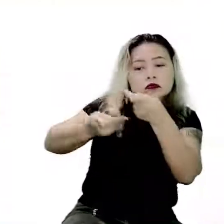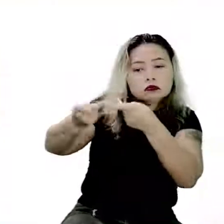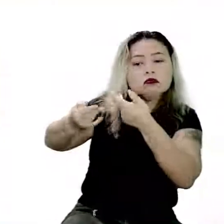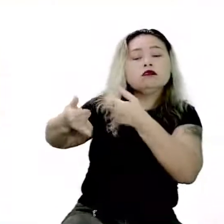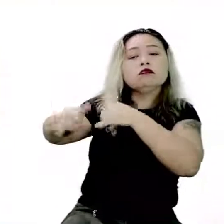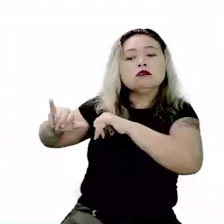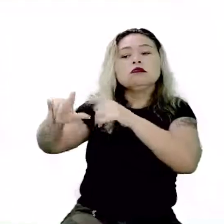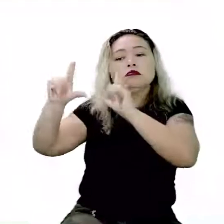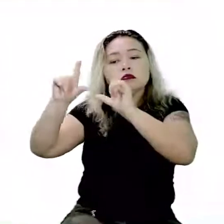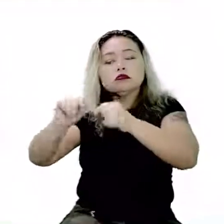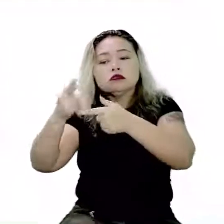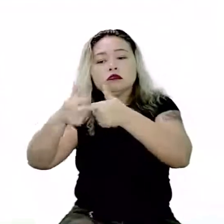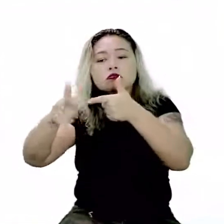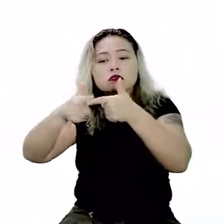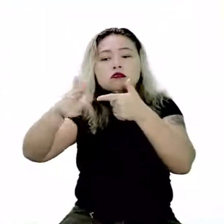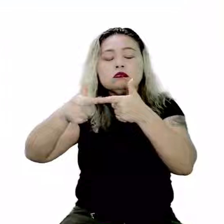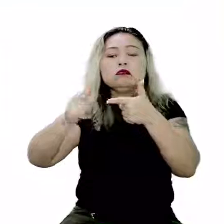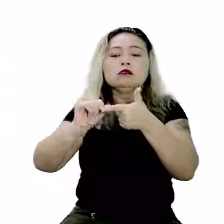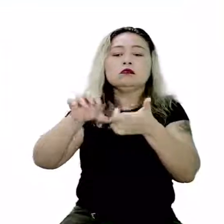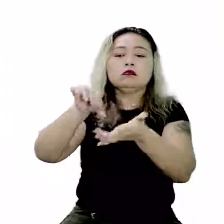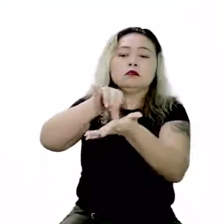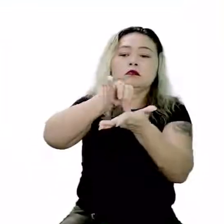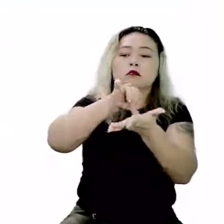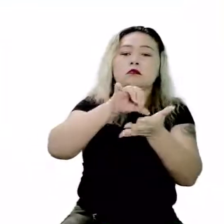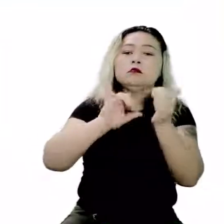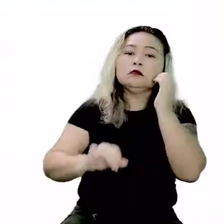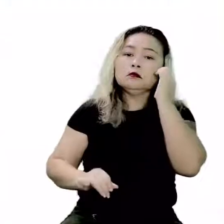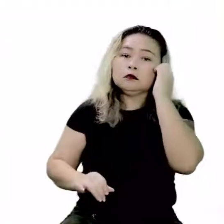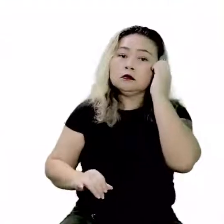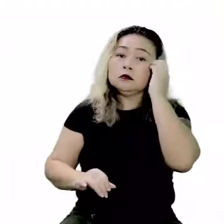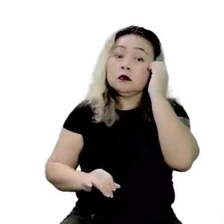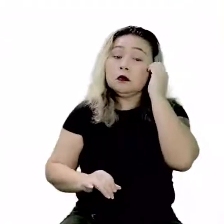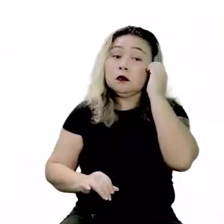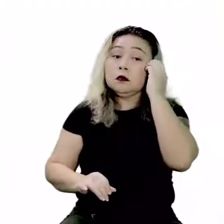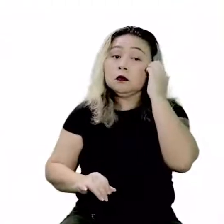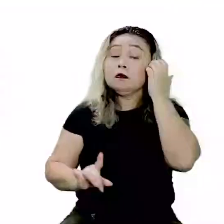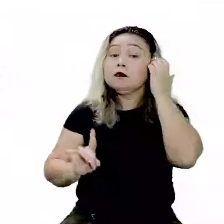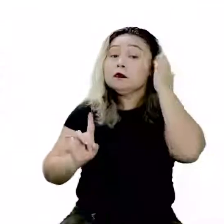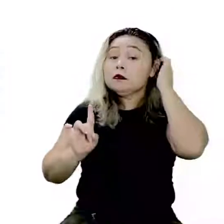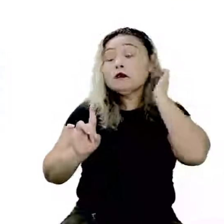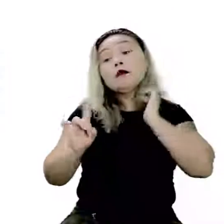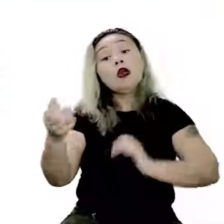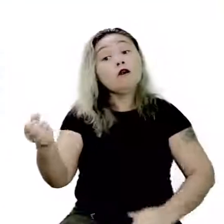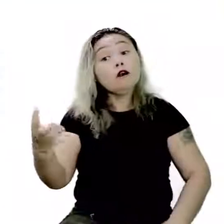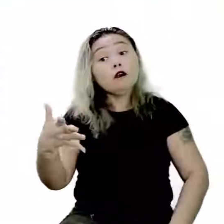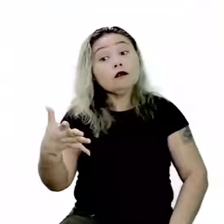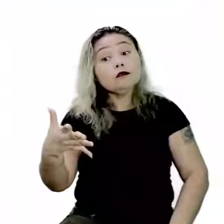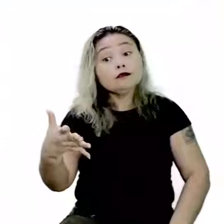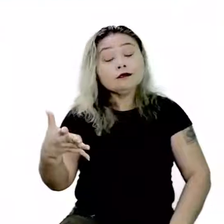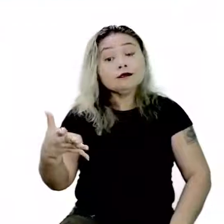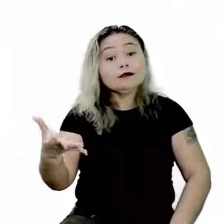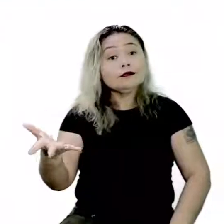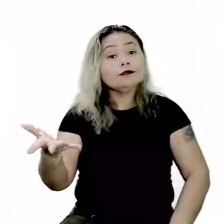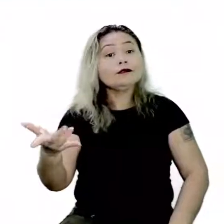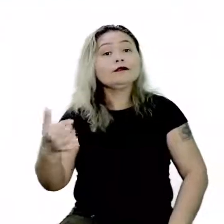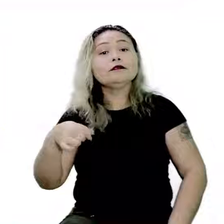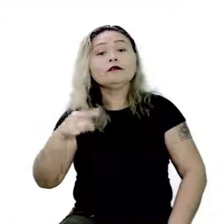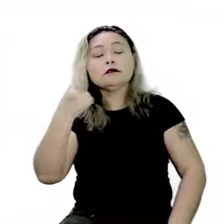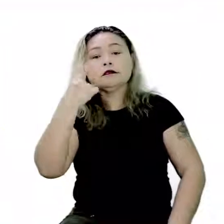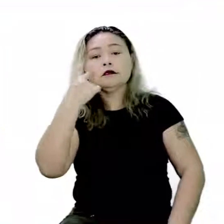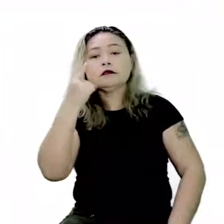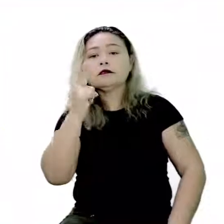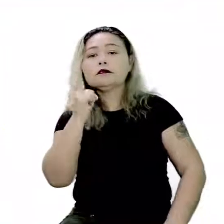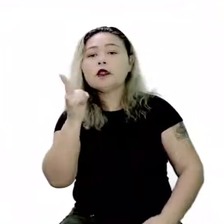para diminuir os impactos causados pelo Planaflora. Bem, ele foi inovador ao viabilizar